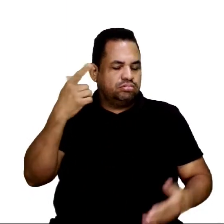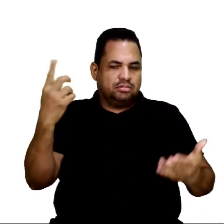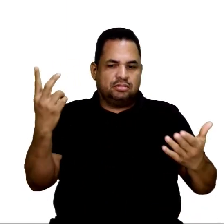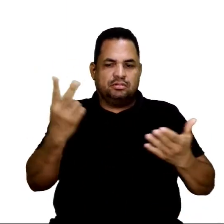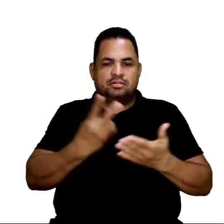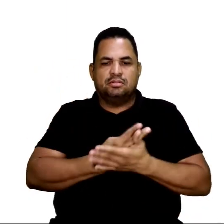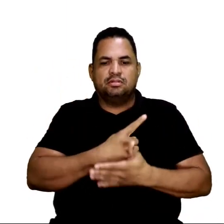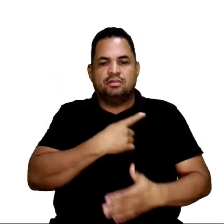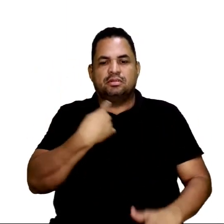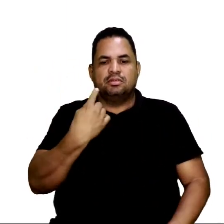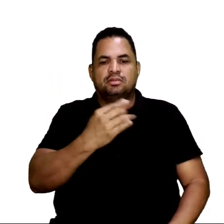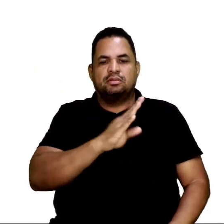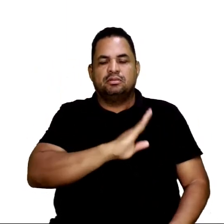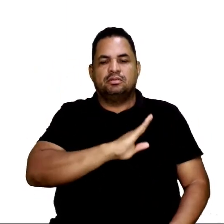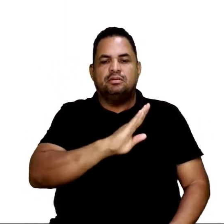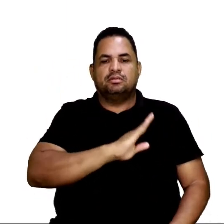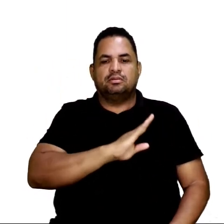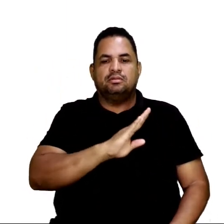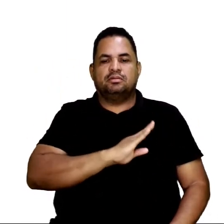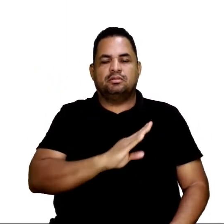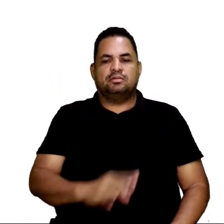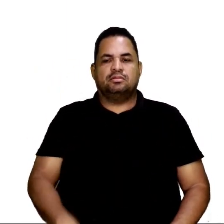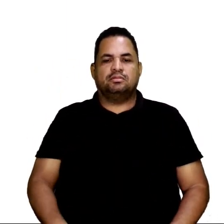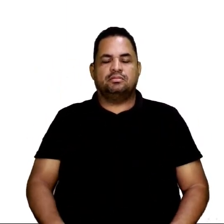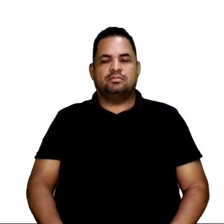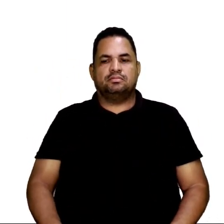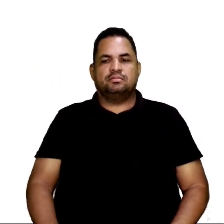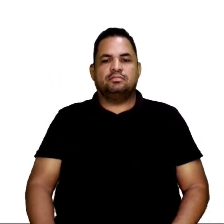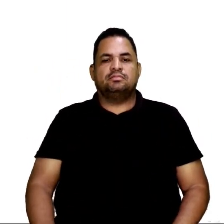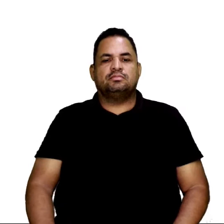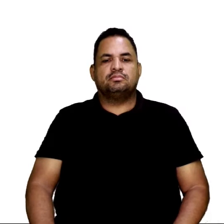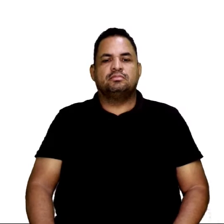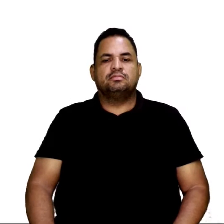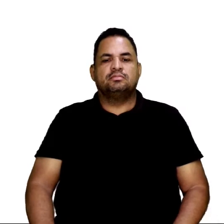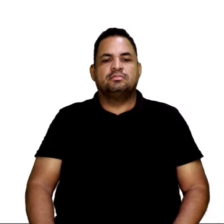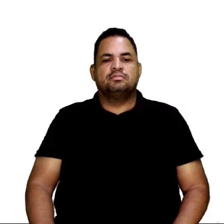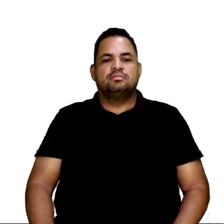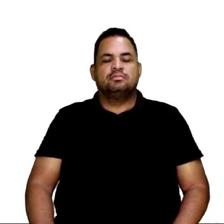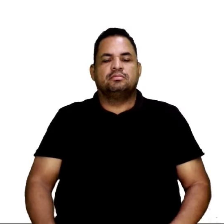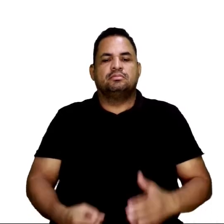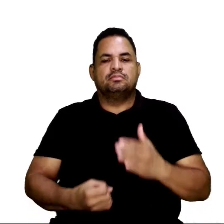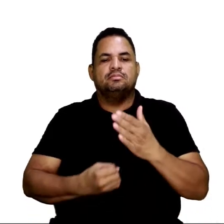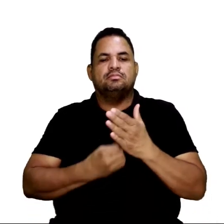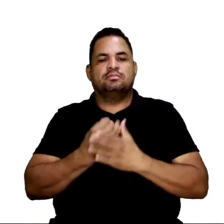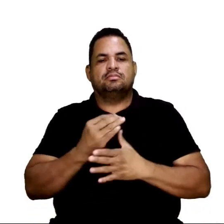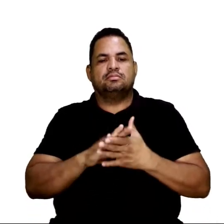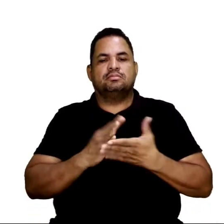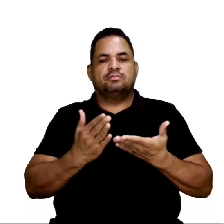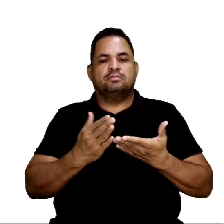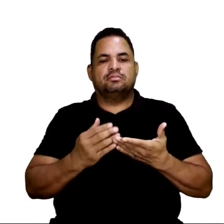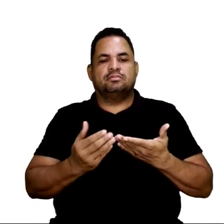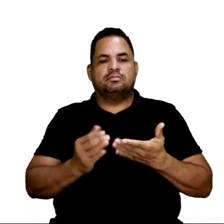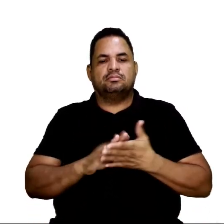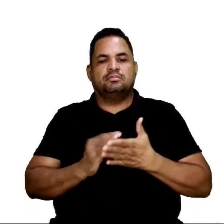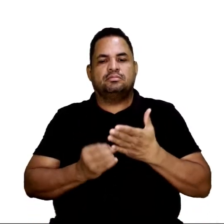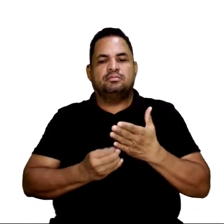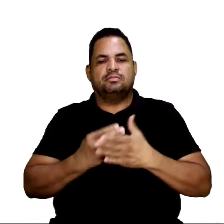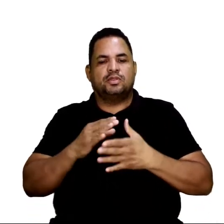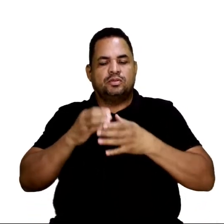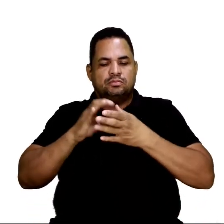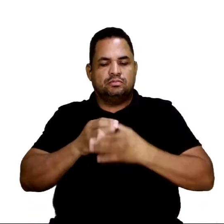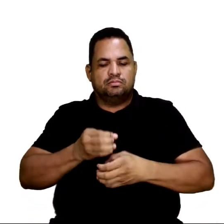no nosso coração. Gente, é fantástico, tá? Aparece o tubo neural que vai dar origem ao sistema